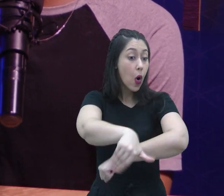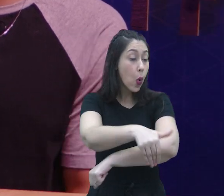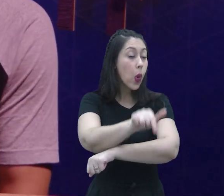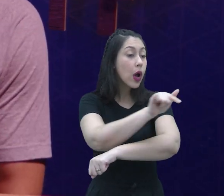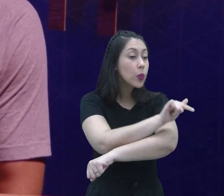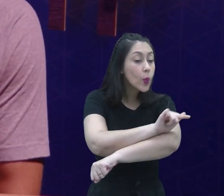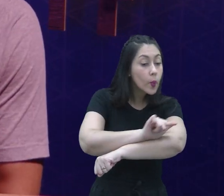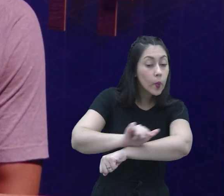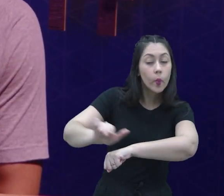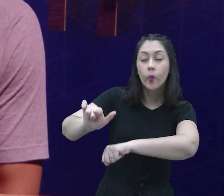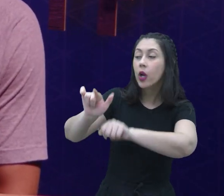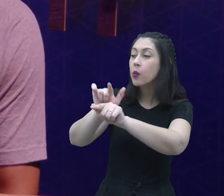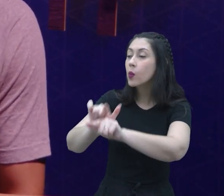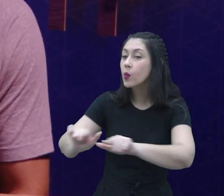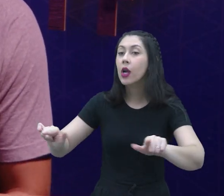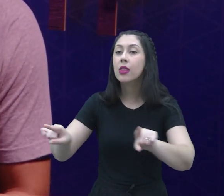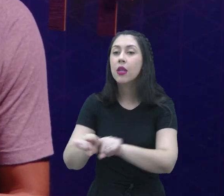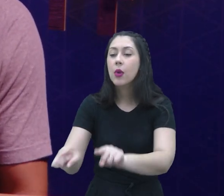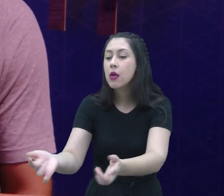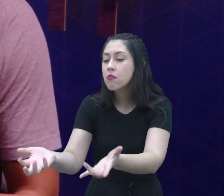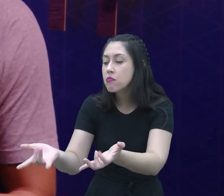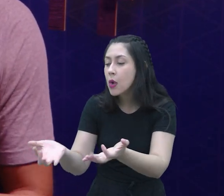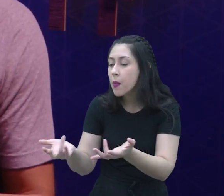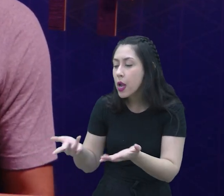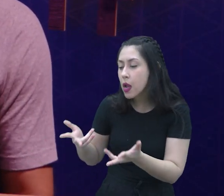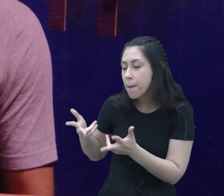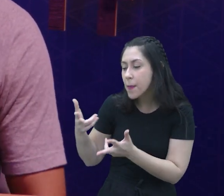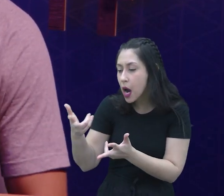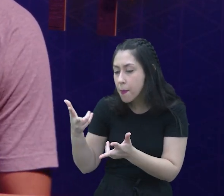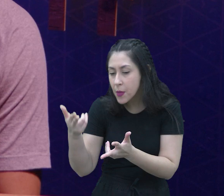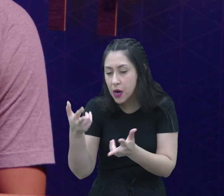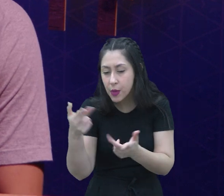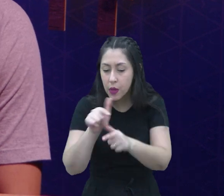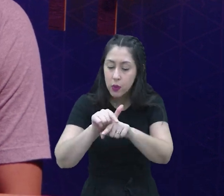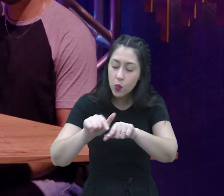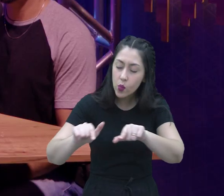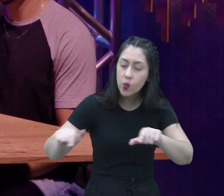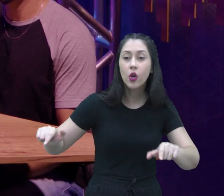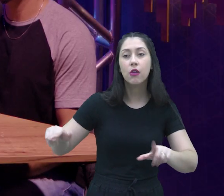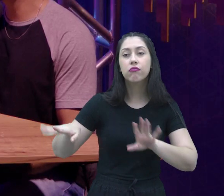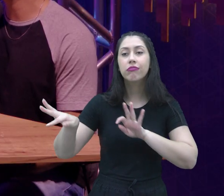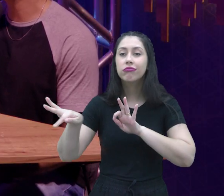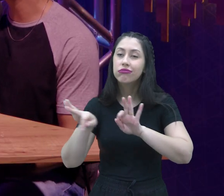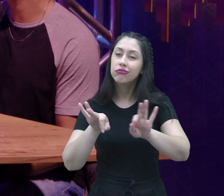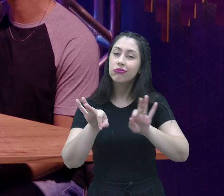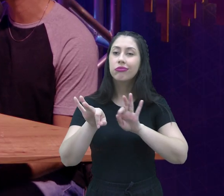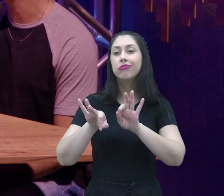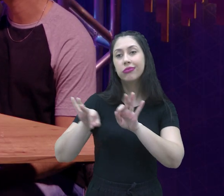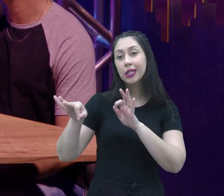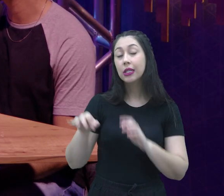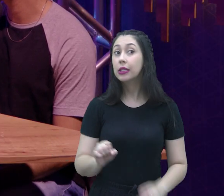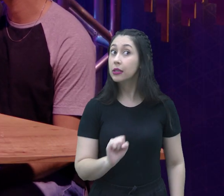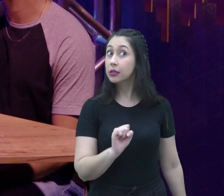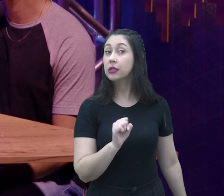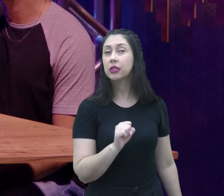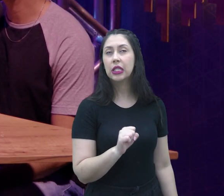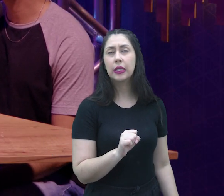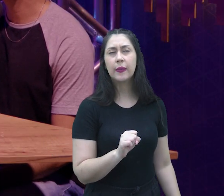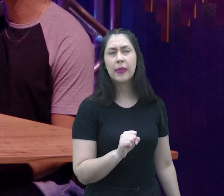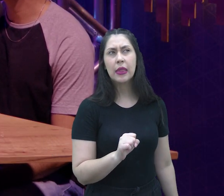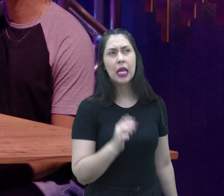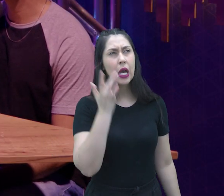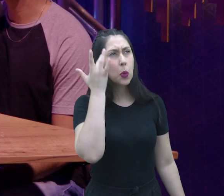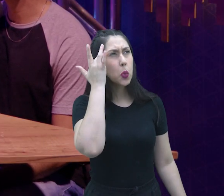limpas, a graminha cortada. Então, organizar aí a cidade. Pois é. Se eu